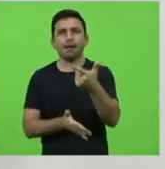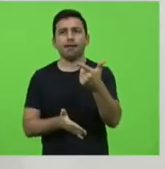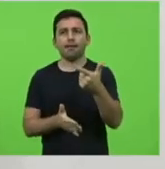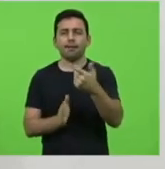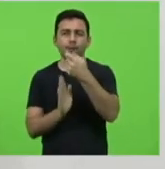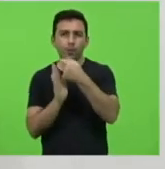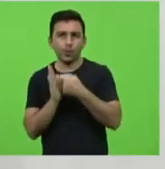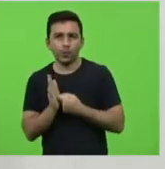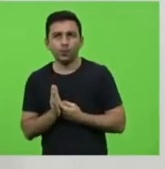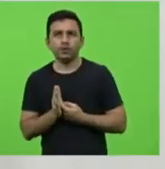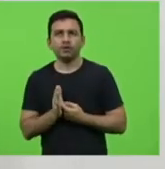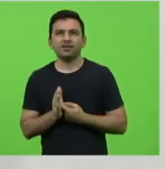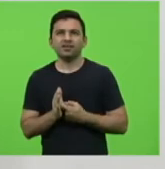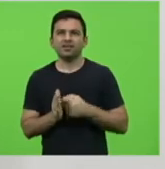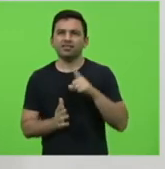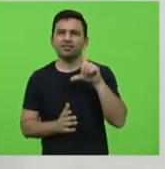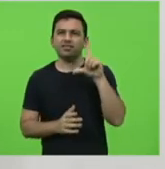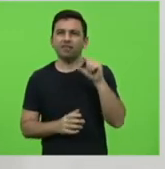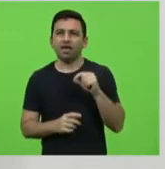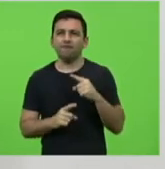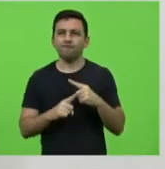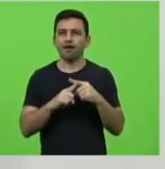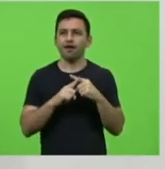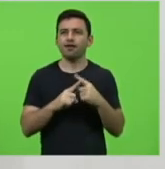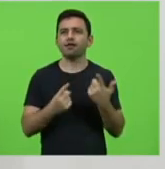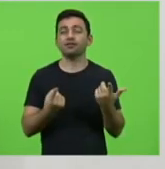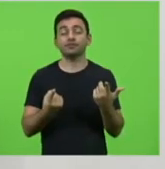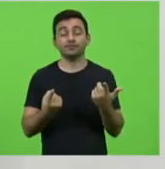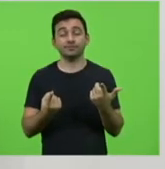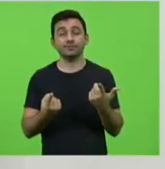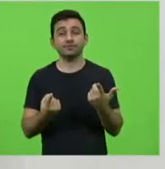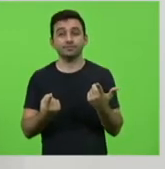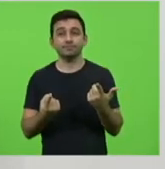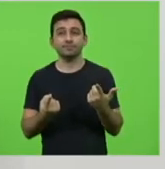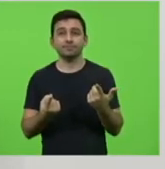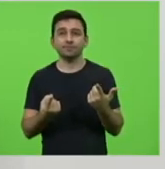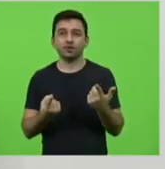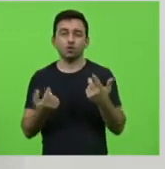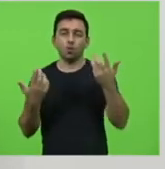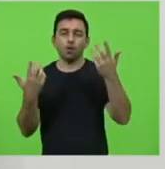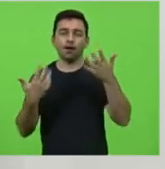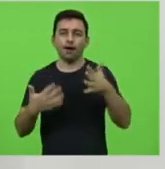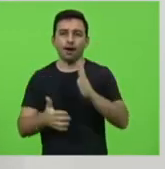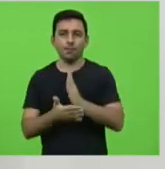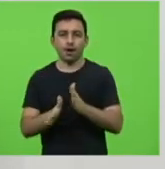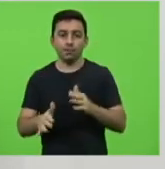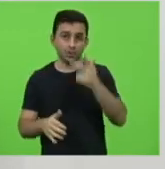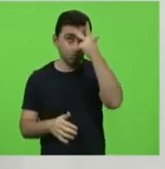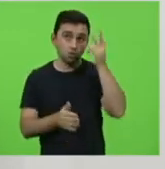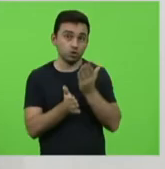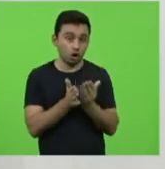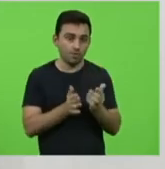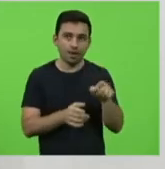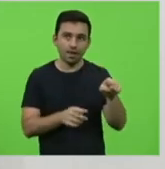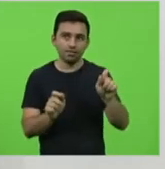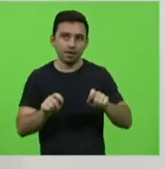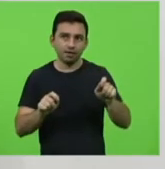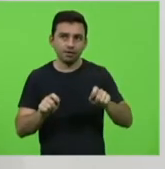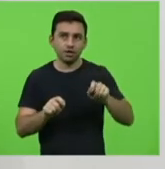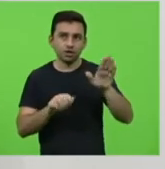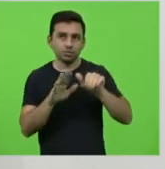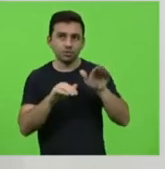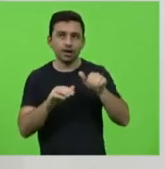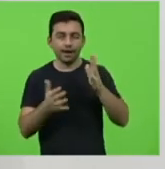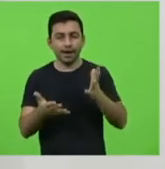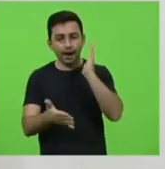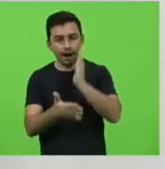concurso, tem lá 10 vezes, está lá, tudo lá. Então eles querem acabar, eles não querem chamar os remanescentes, eles não querem fazer nada, eles querem acabar o concurso